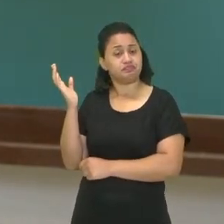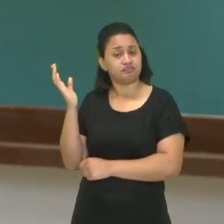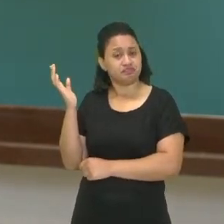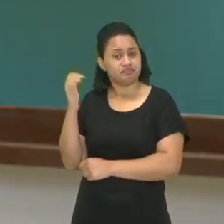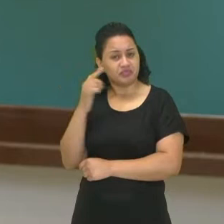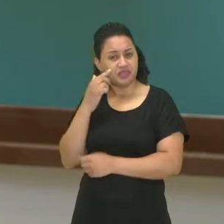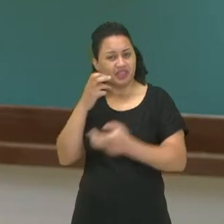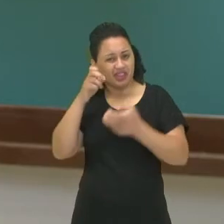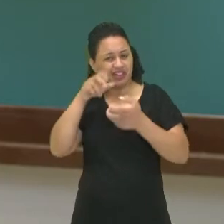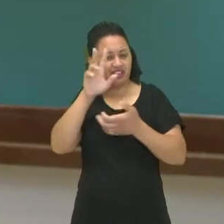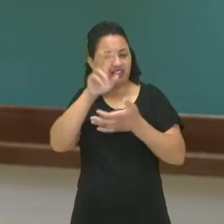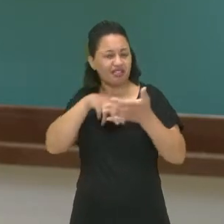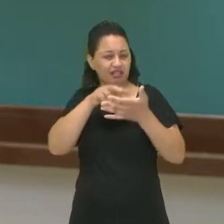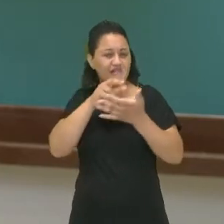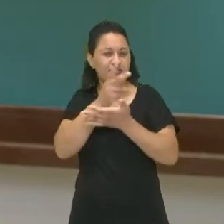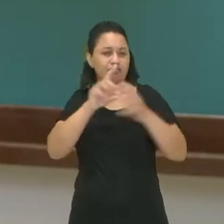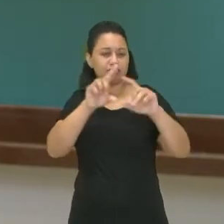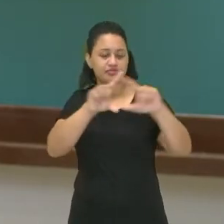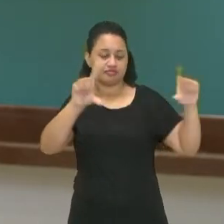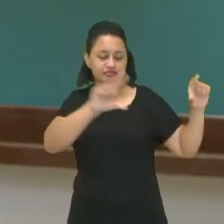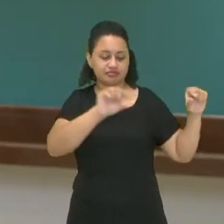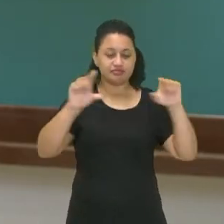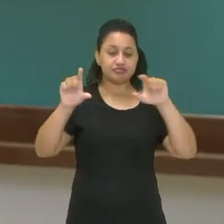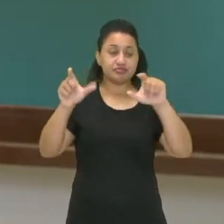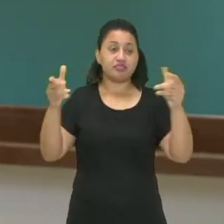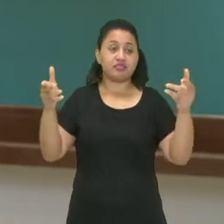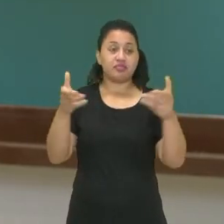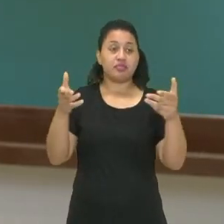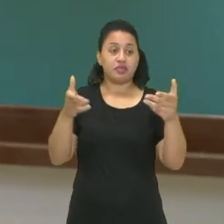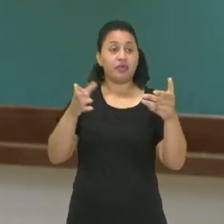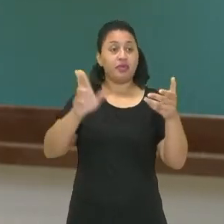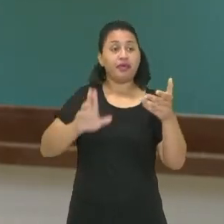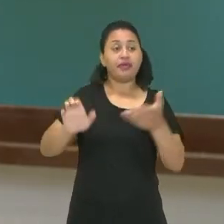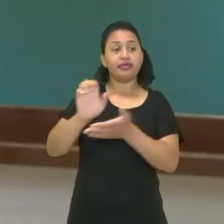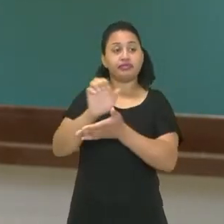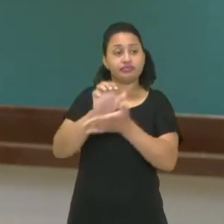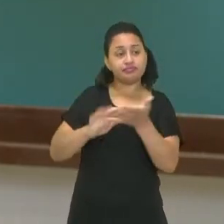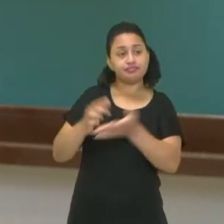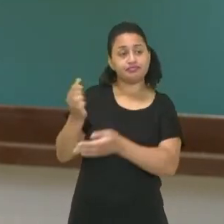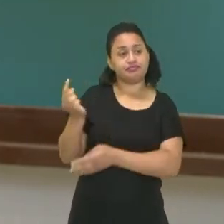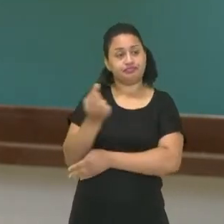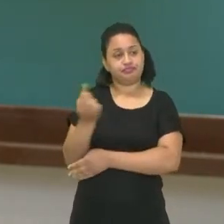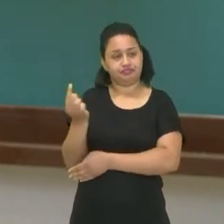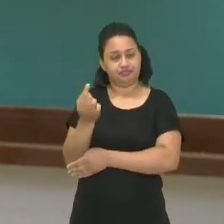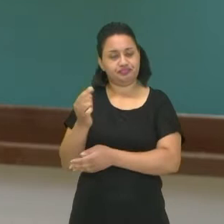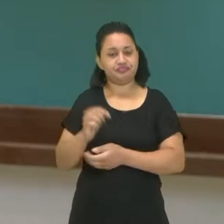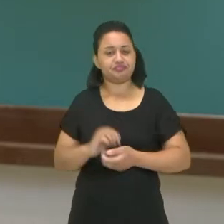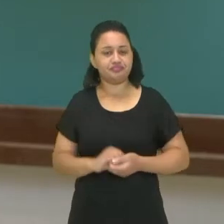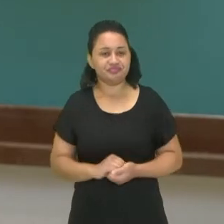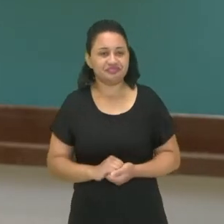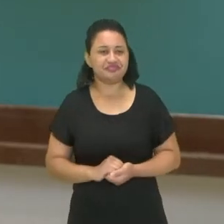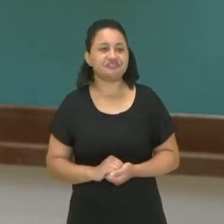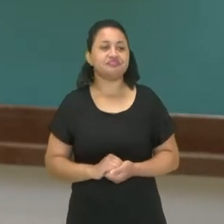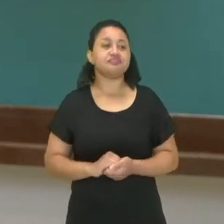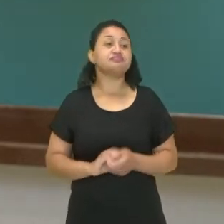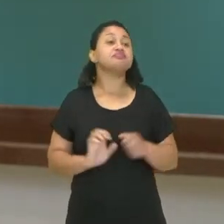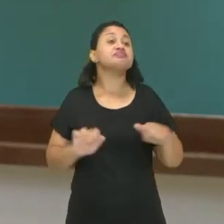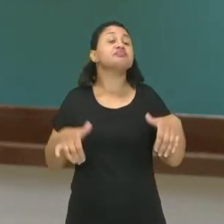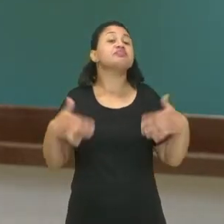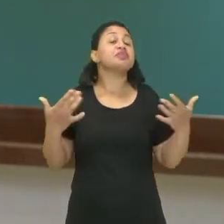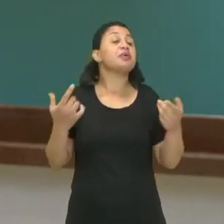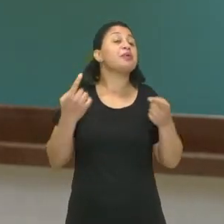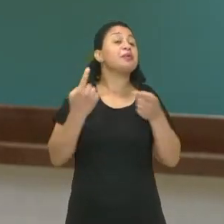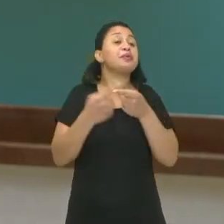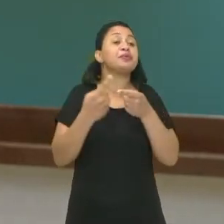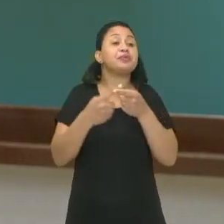fimbo. Entrando porta dentro, só forma-lhe um nimbo, cor de cinábrio, em torno à carapinha densa. Por